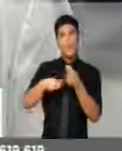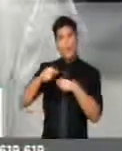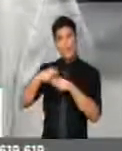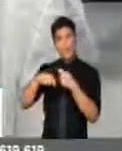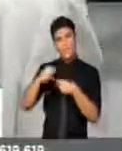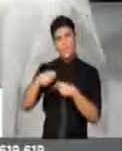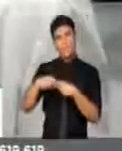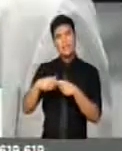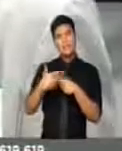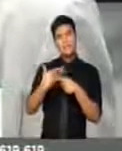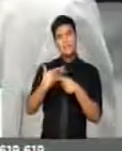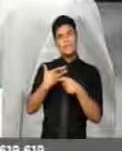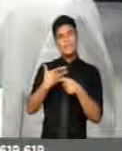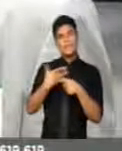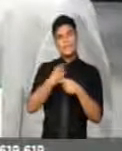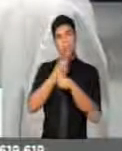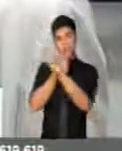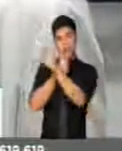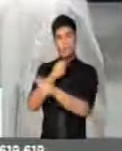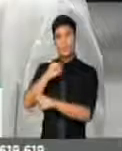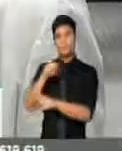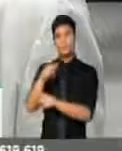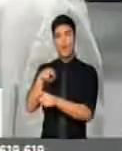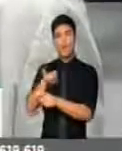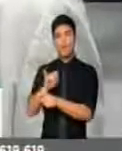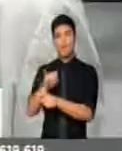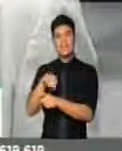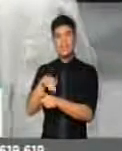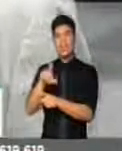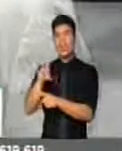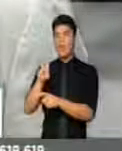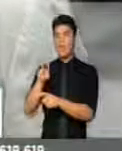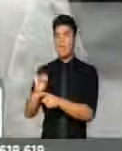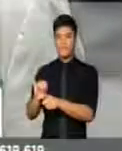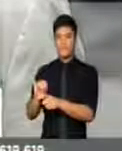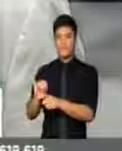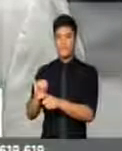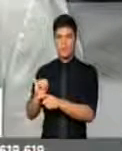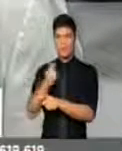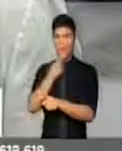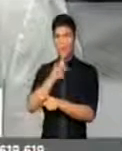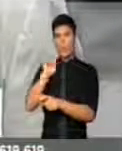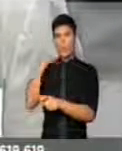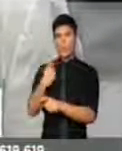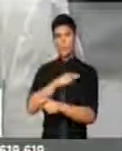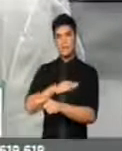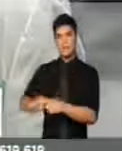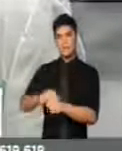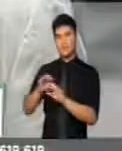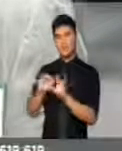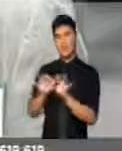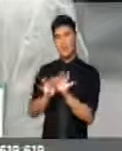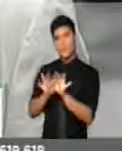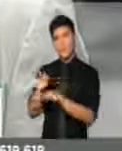época, comandada por Joaquim Levy e pelo ministro do Planejamento,